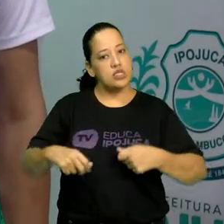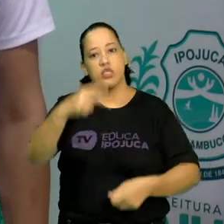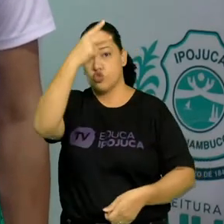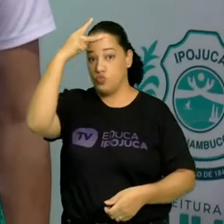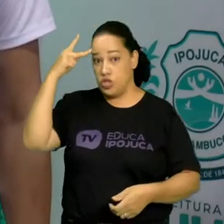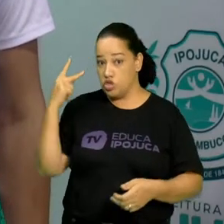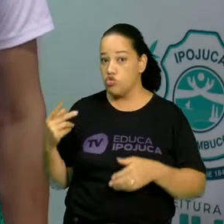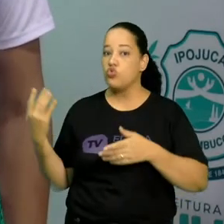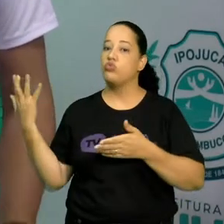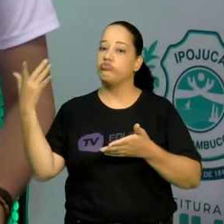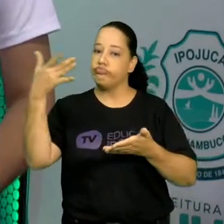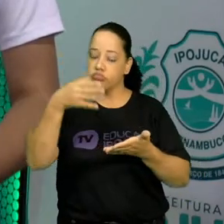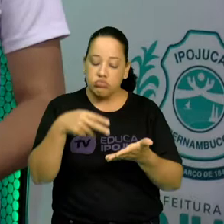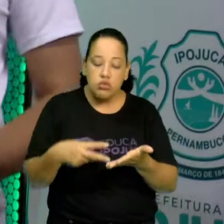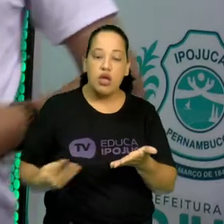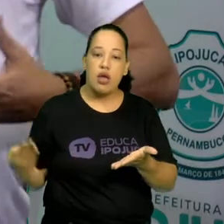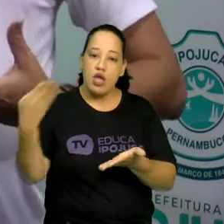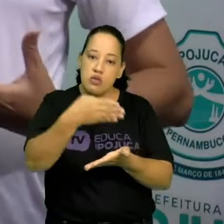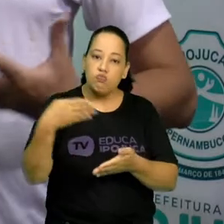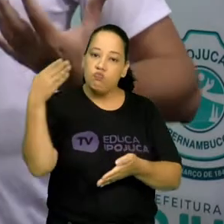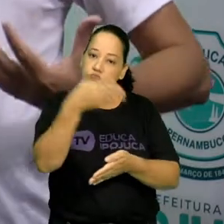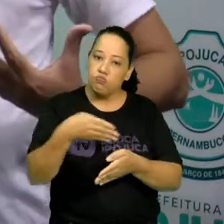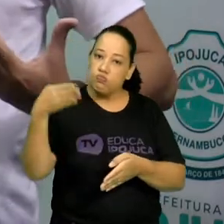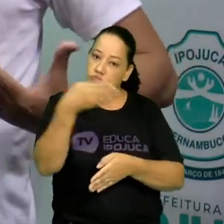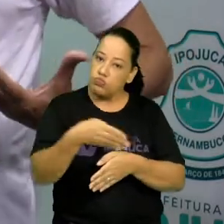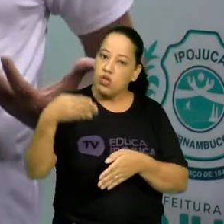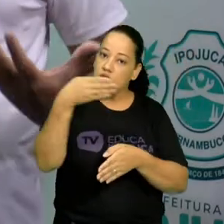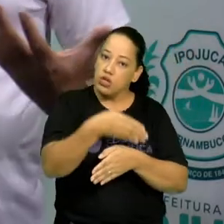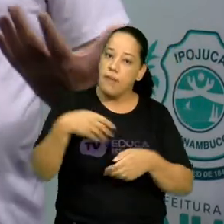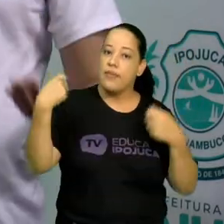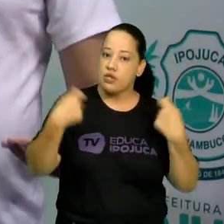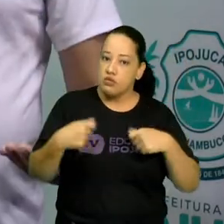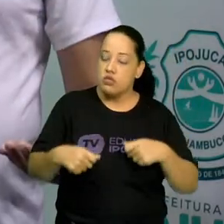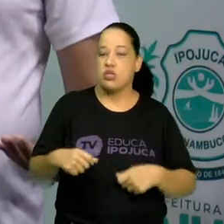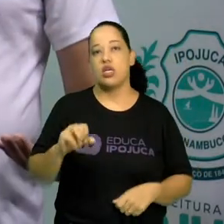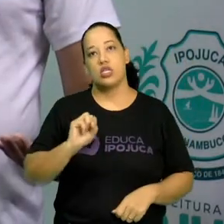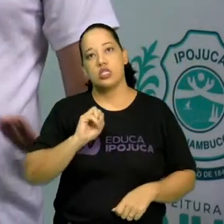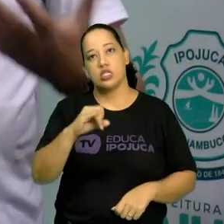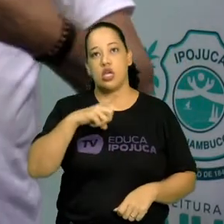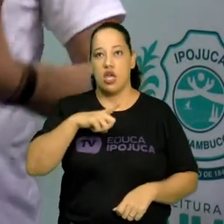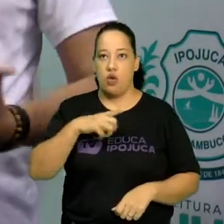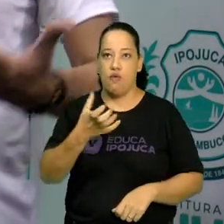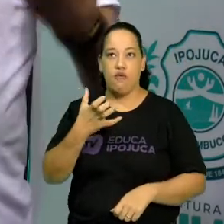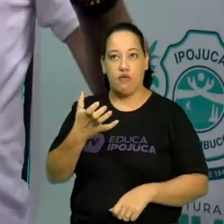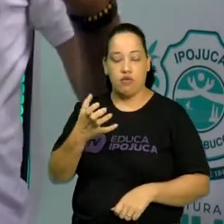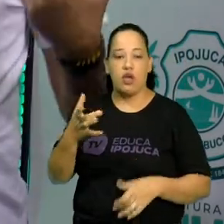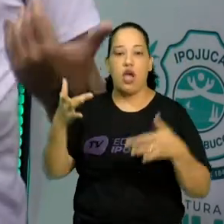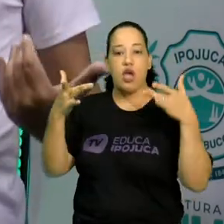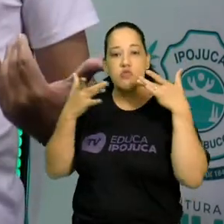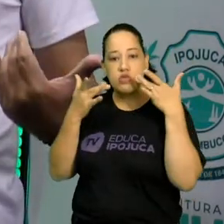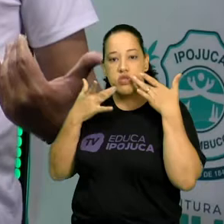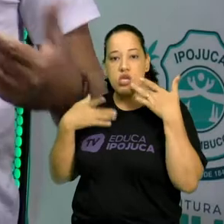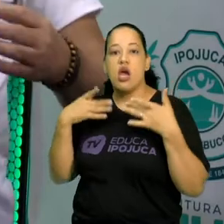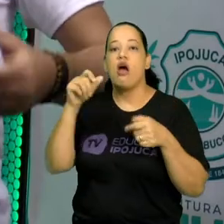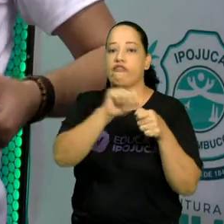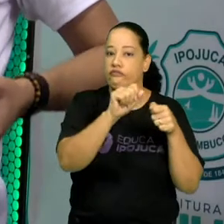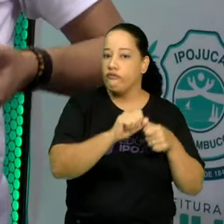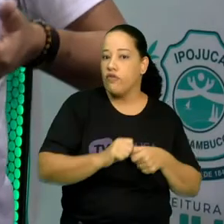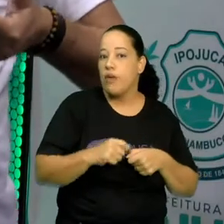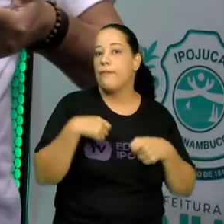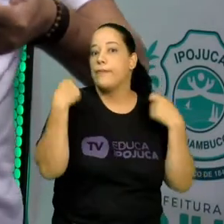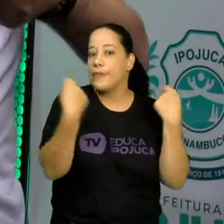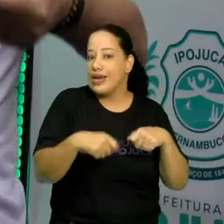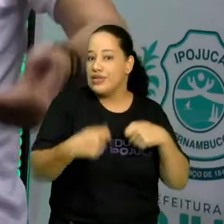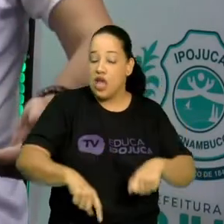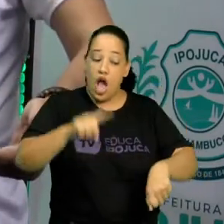que estar presentes. Então, se eu me disponho a fazer teatro, eu tenho que organizar a minha vida para,